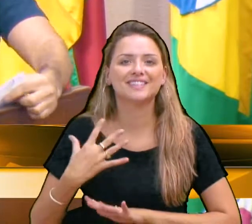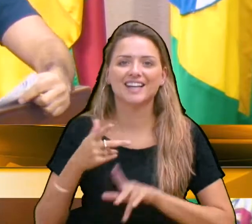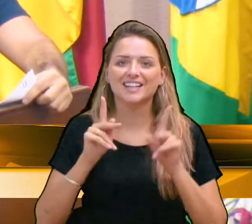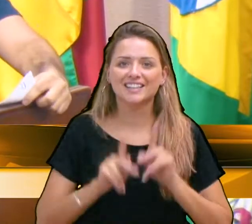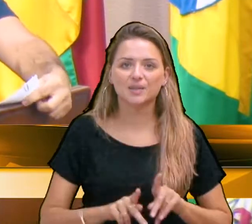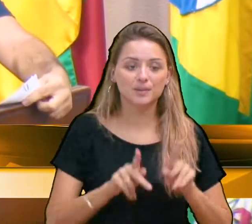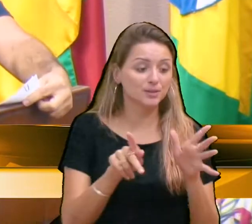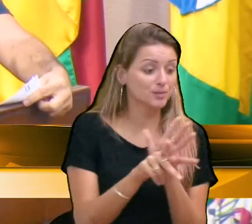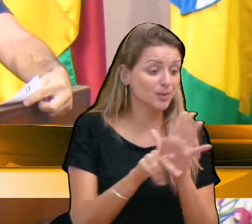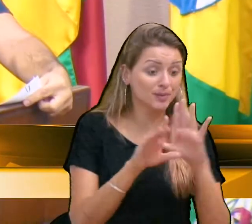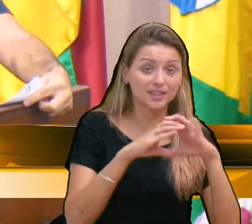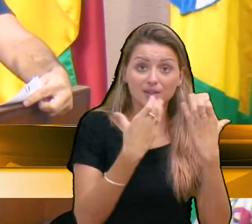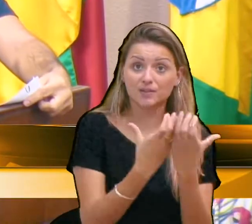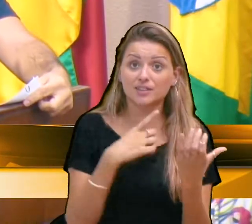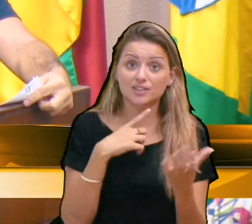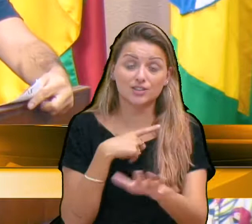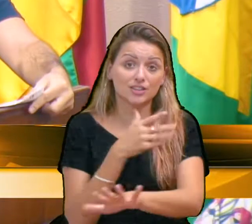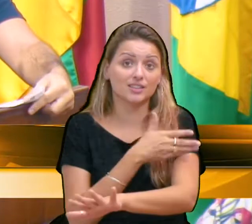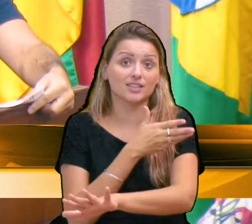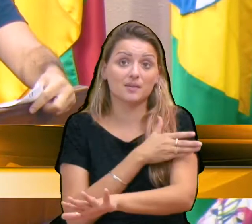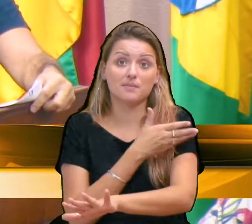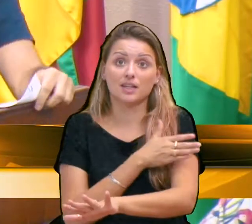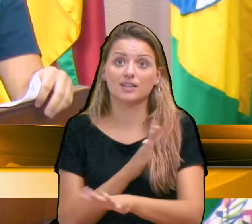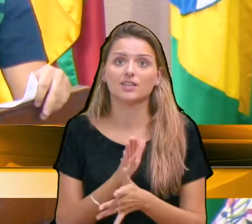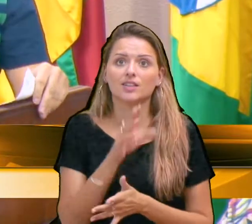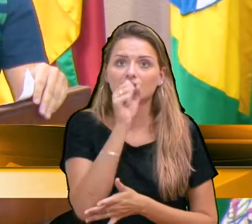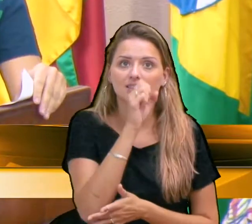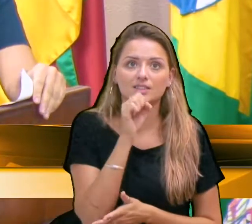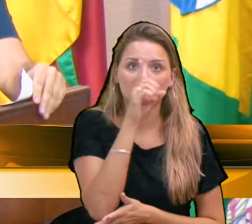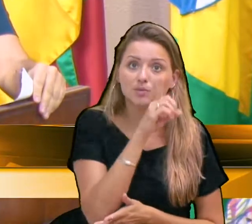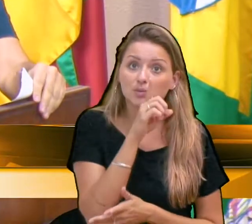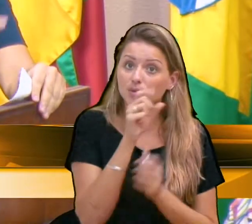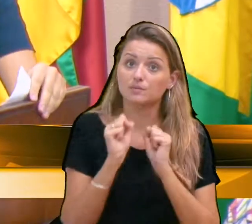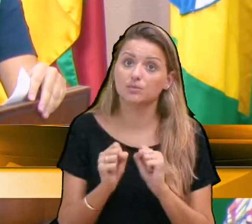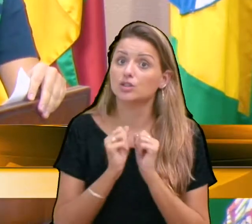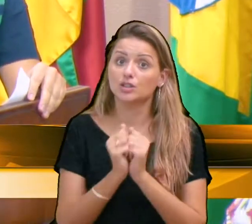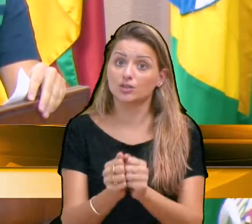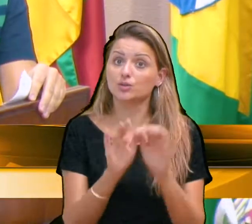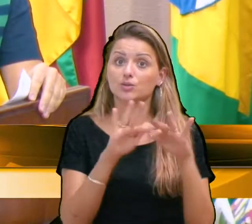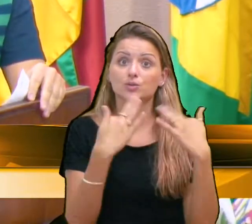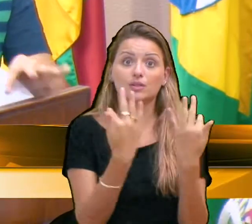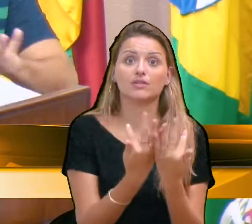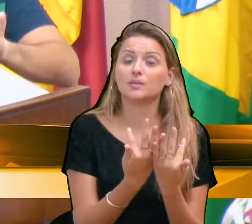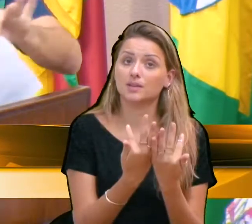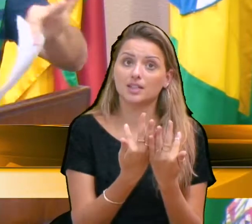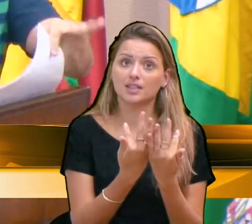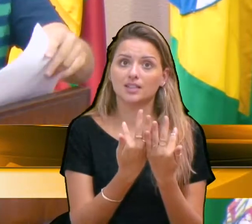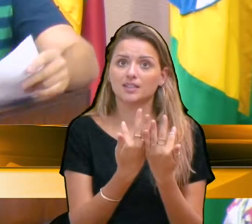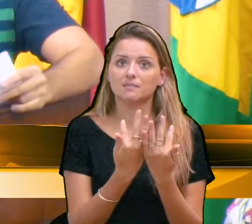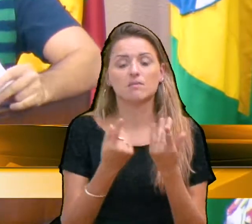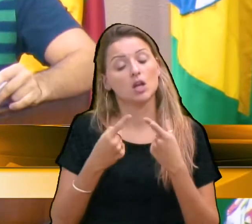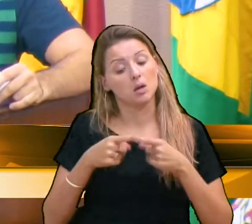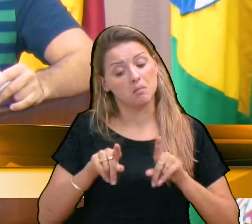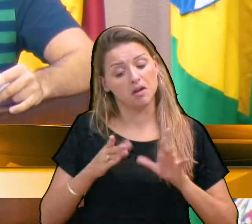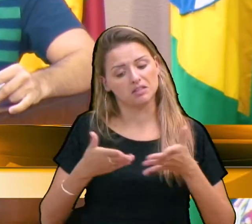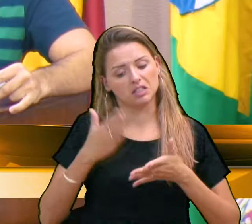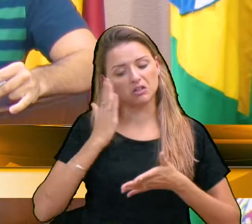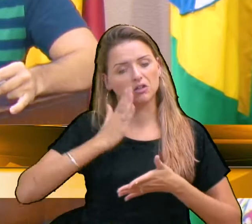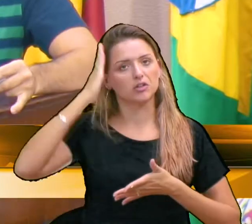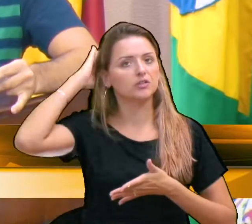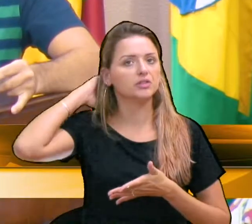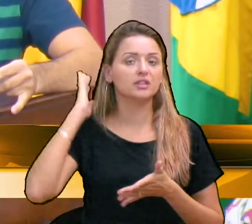simples da comunidade que eram treinadas e que passavam seu final de semana, que podiam ficar com a família, passavam nas barragens. Mas o prefeito, ao seu bel